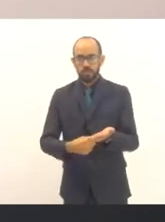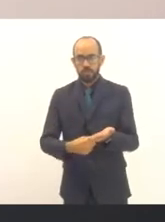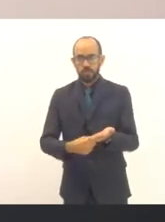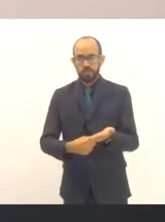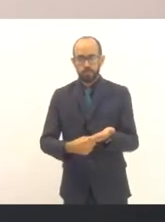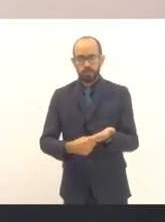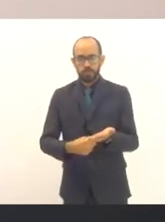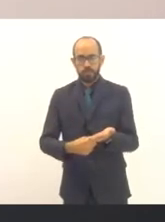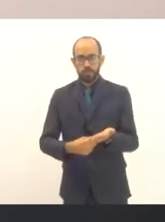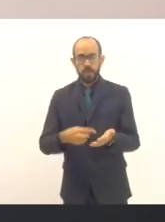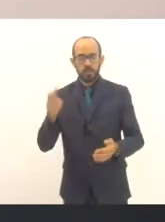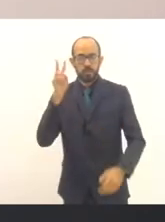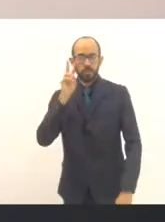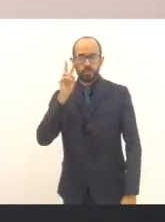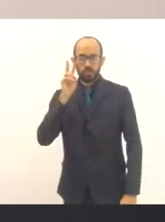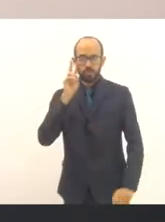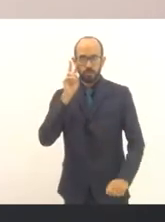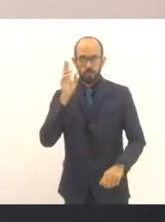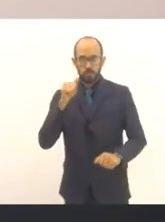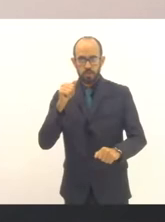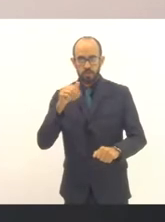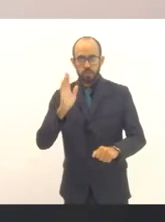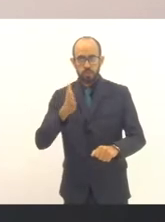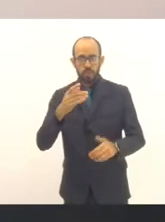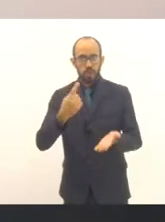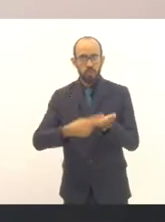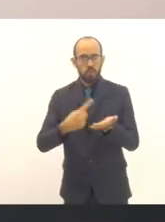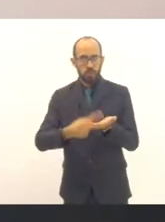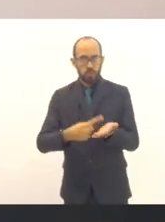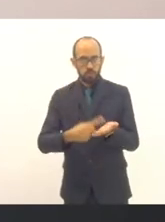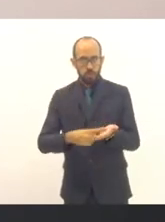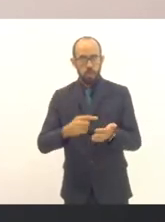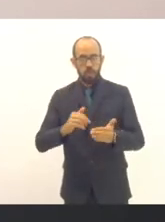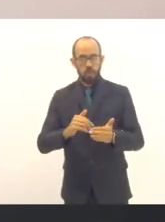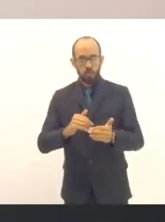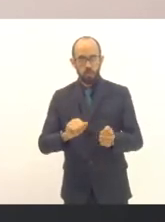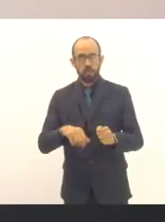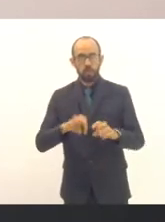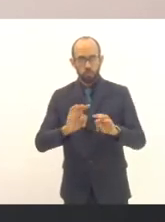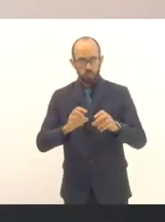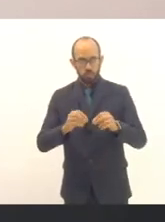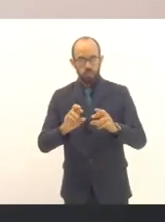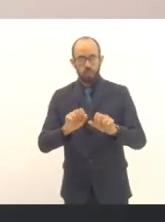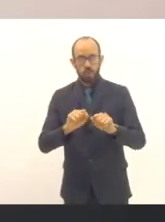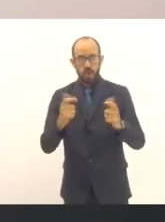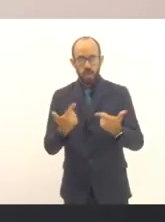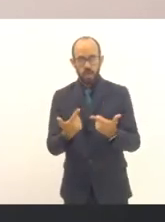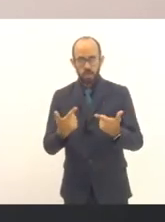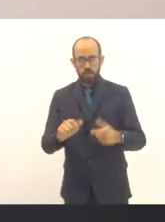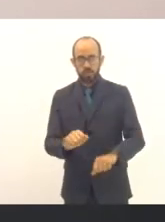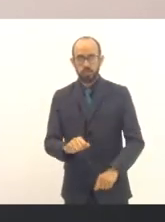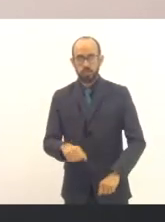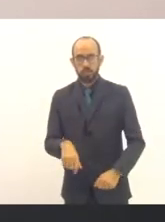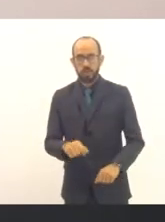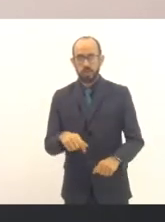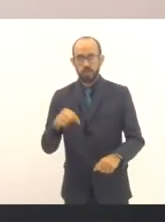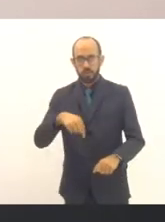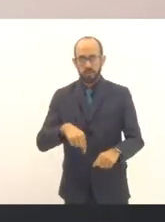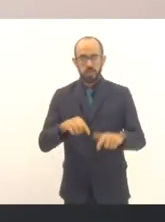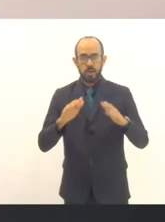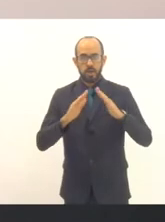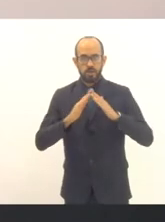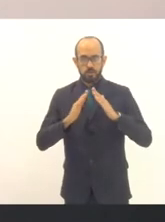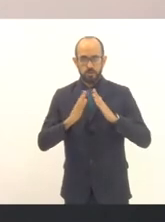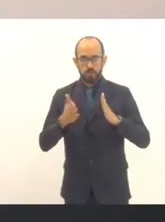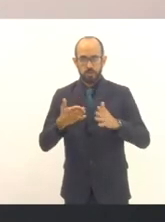dela para segunda-feira já confirmou o espaço para TV alerj com todos os setores da comunicação aqui da casa